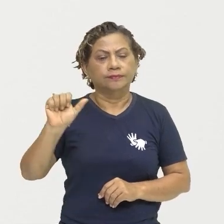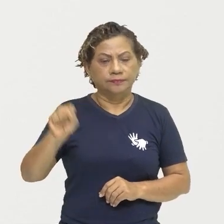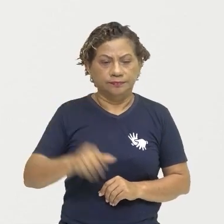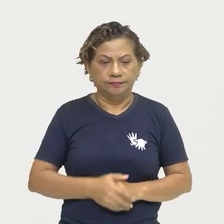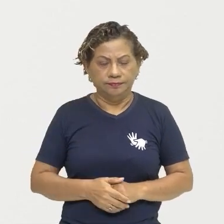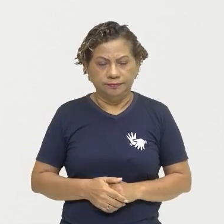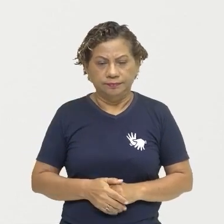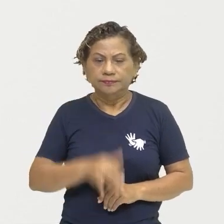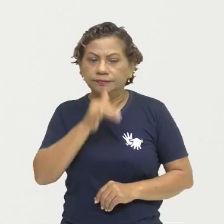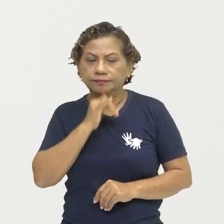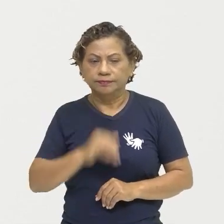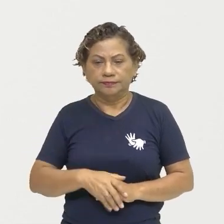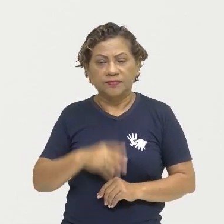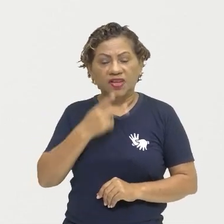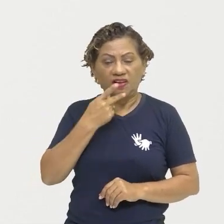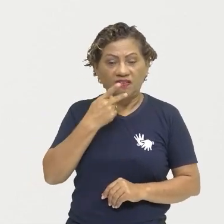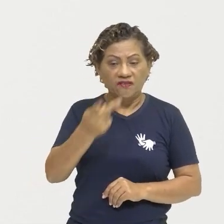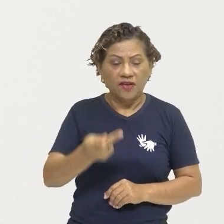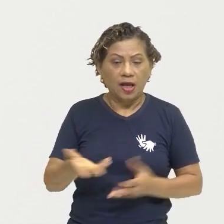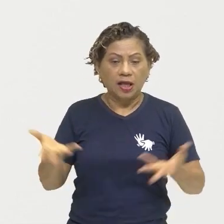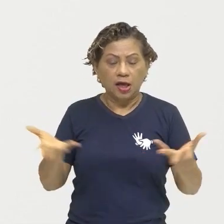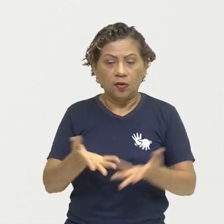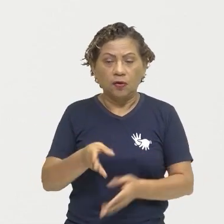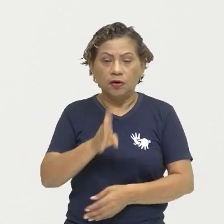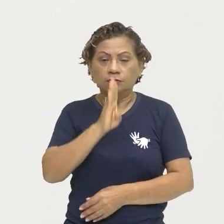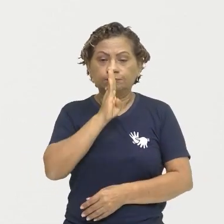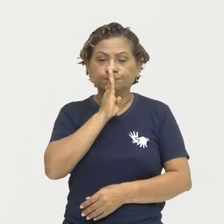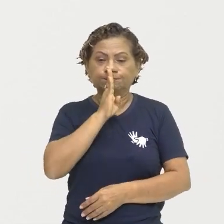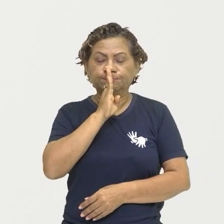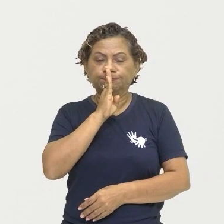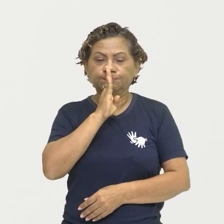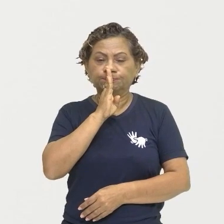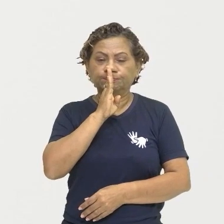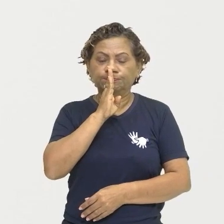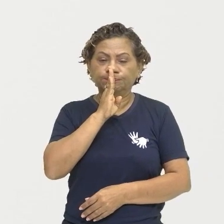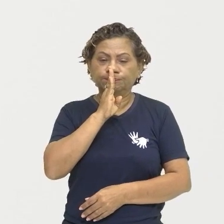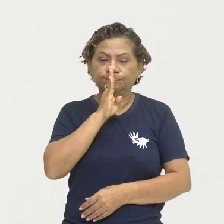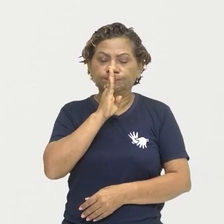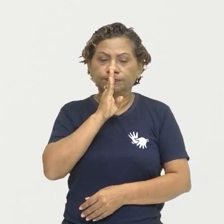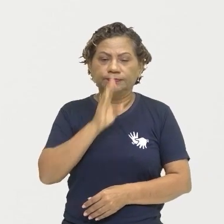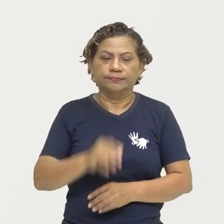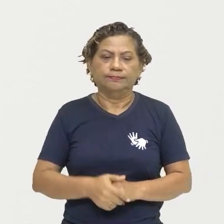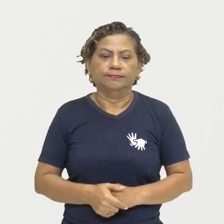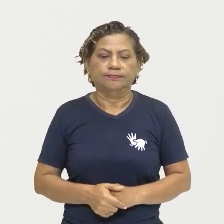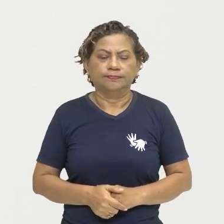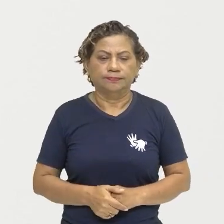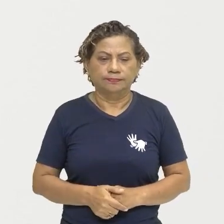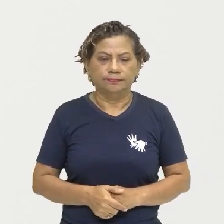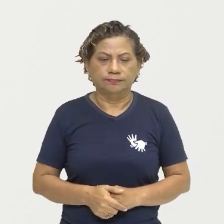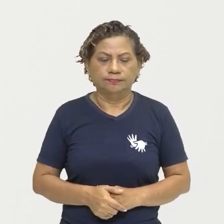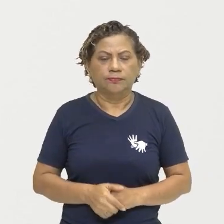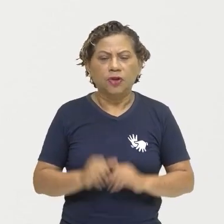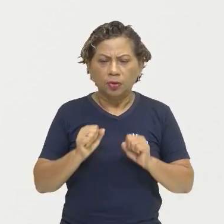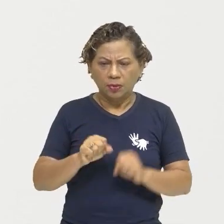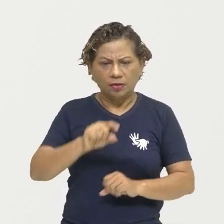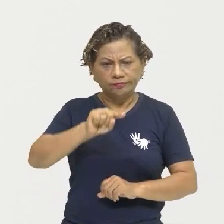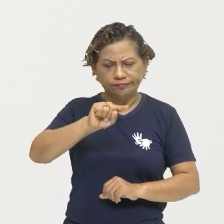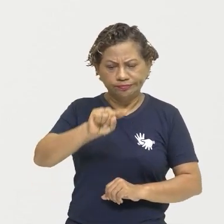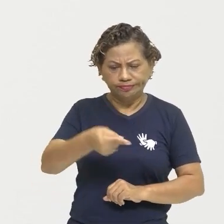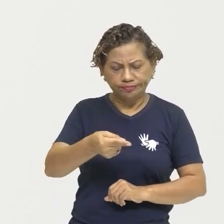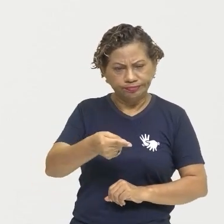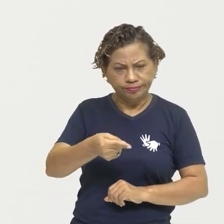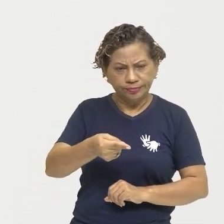agora ou cale-se para sempre. Se eu fizer com pausa, posso também não colocar? Posso, se eu não